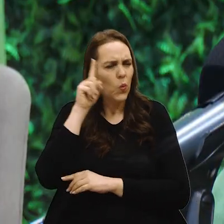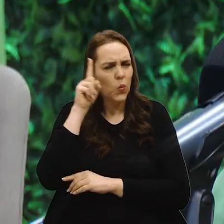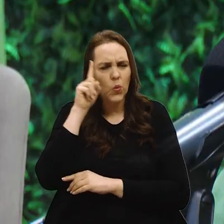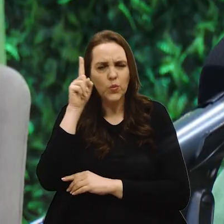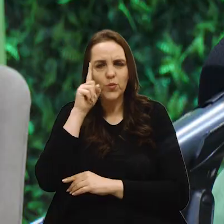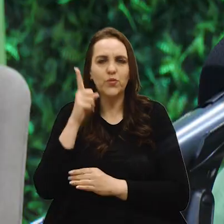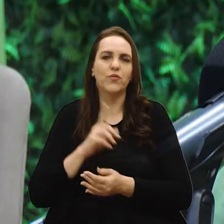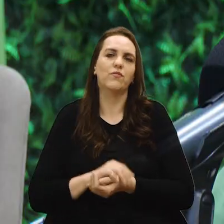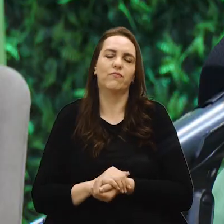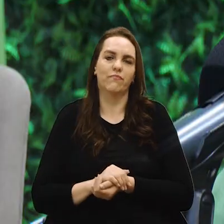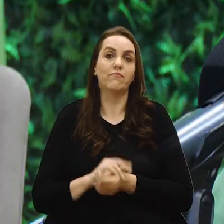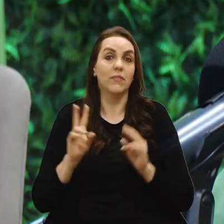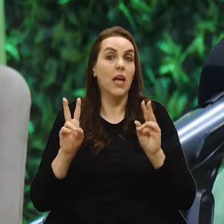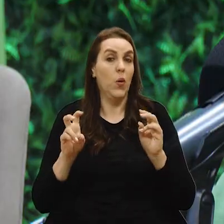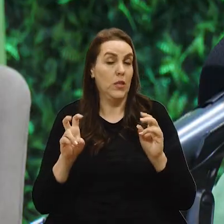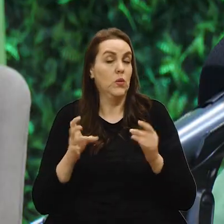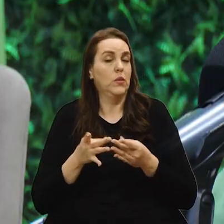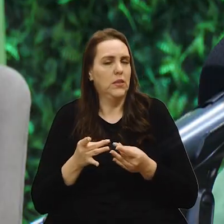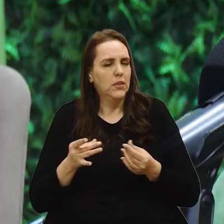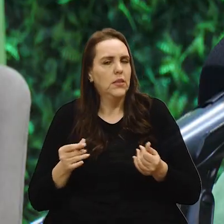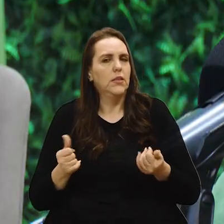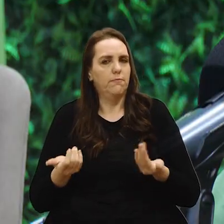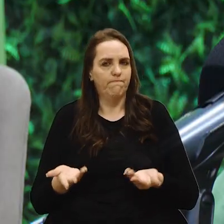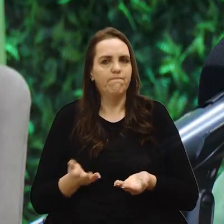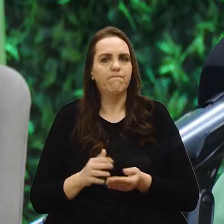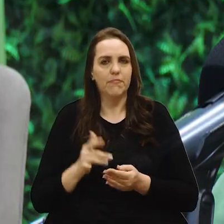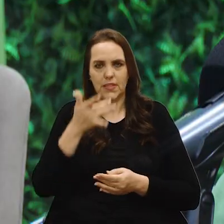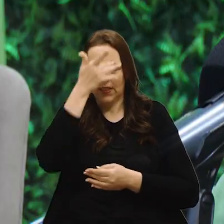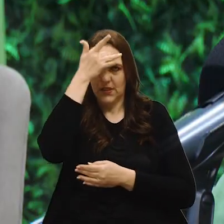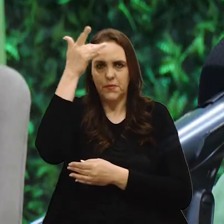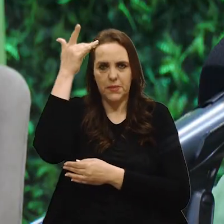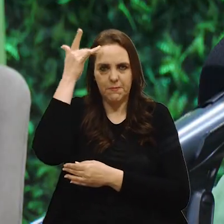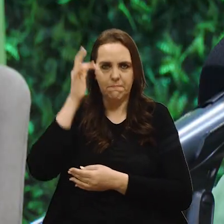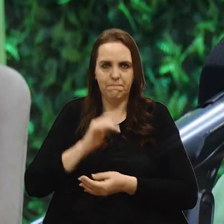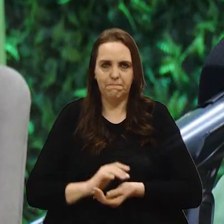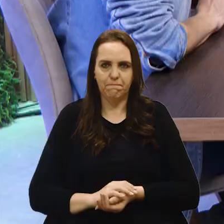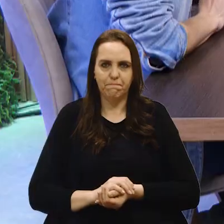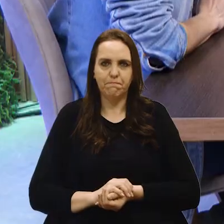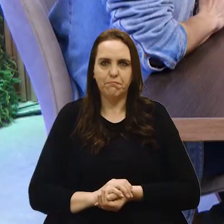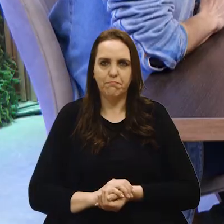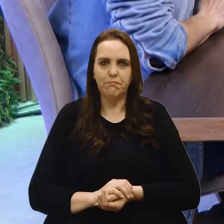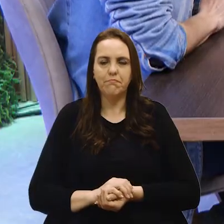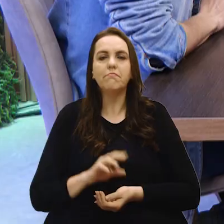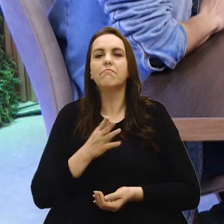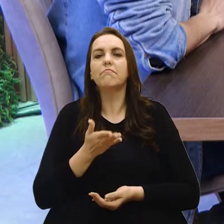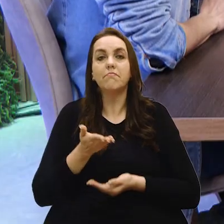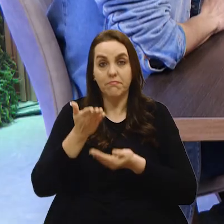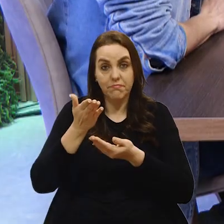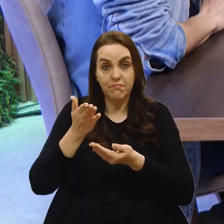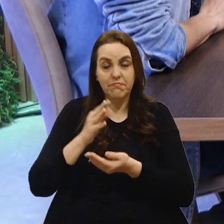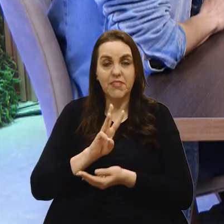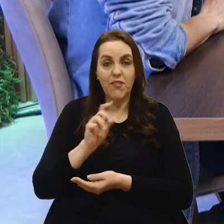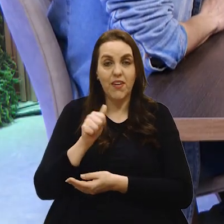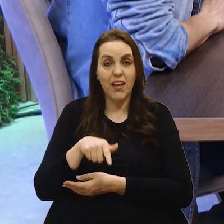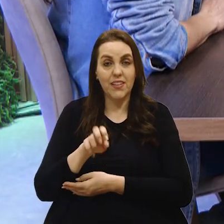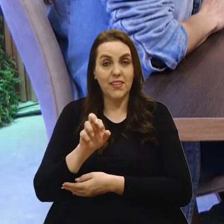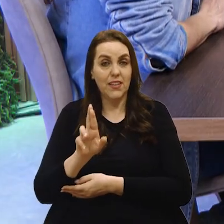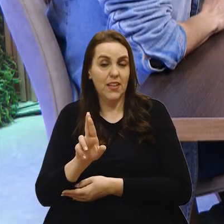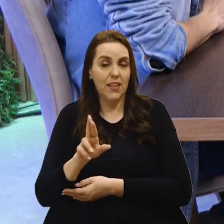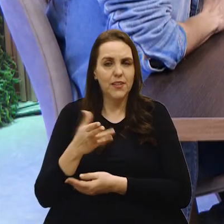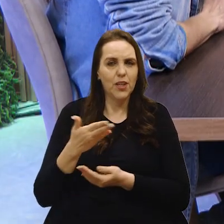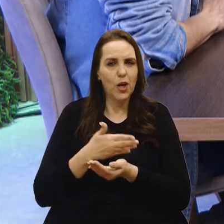dias, né? É um assunto bem delicado isso, saúde mental. Wagner, te introduzi aqui